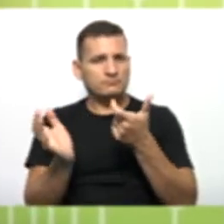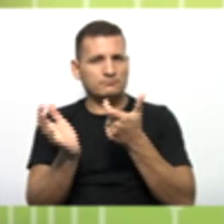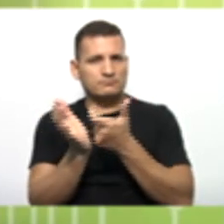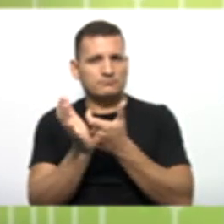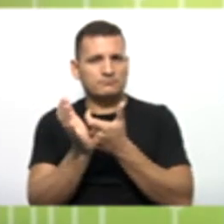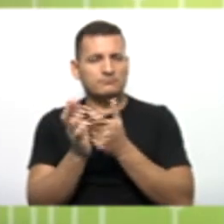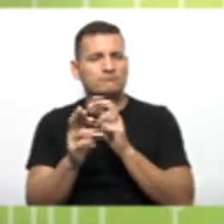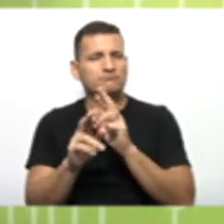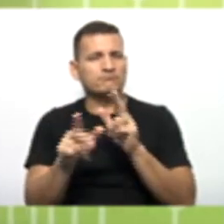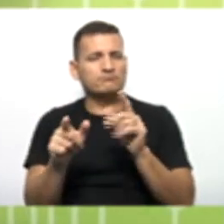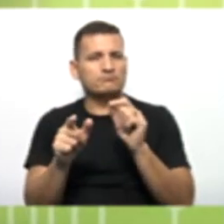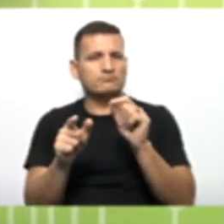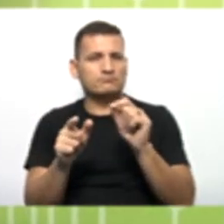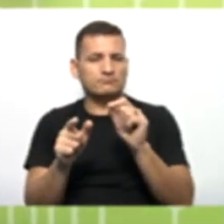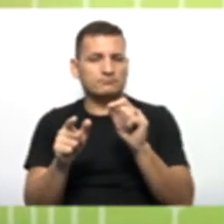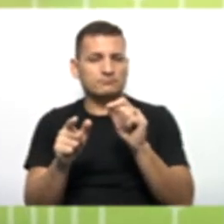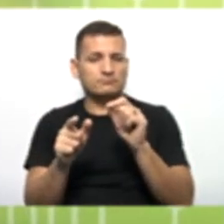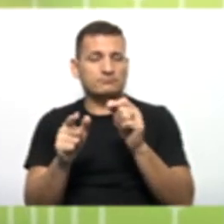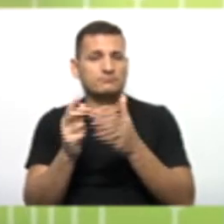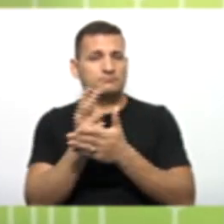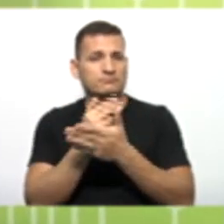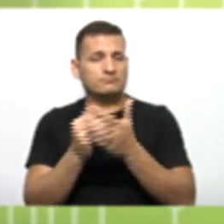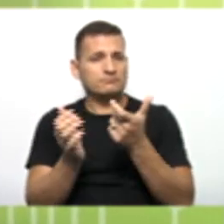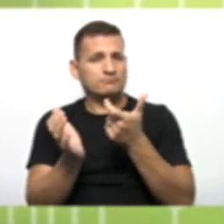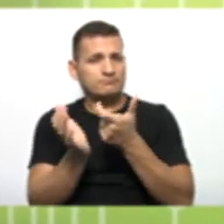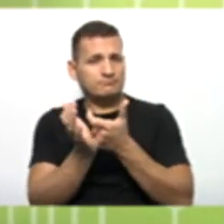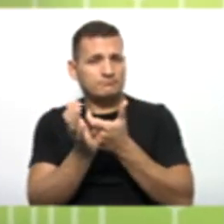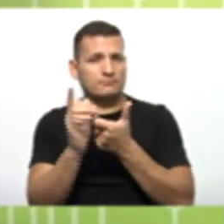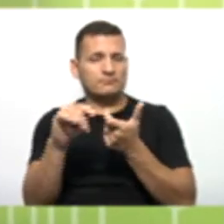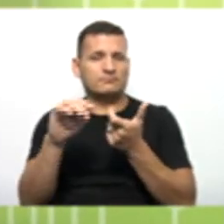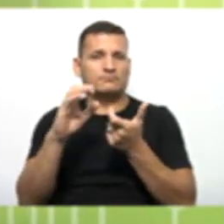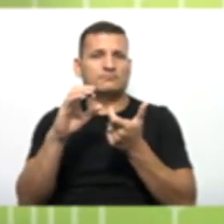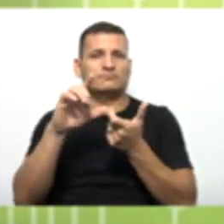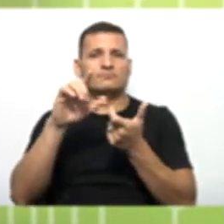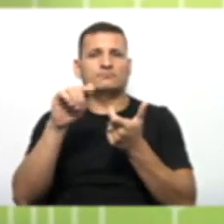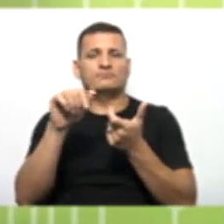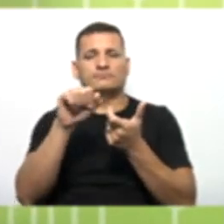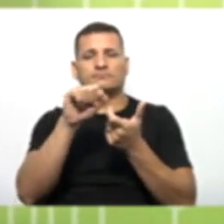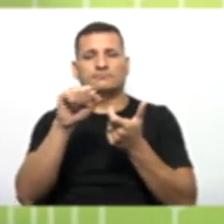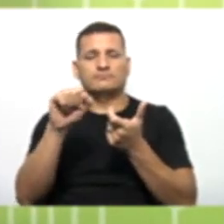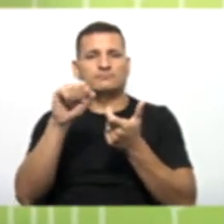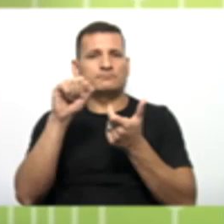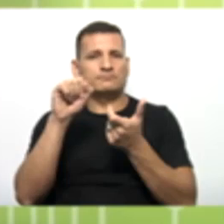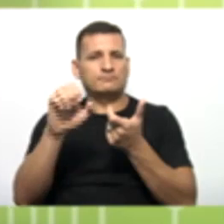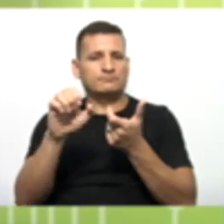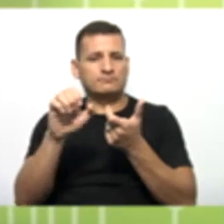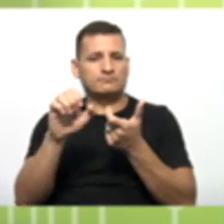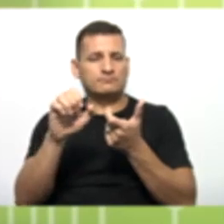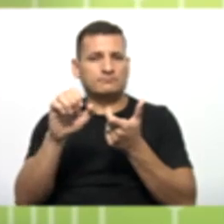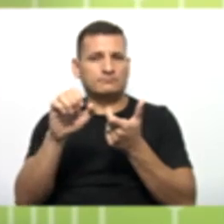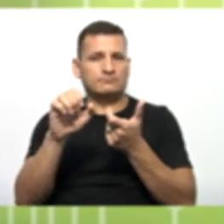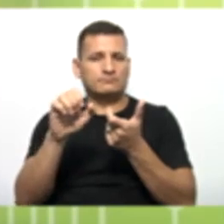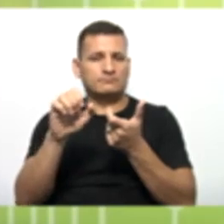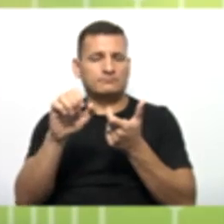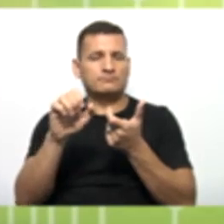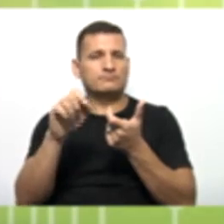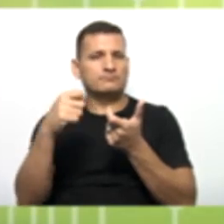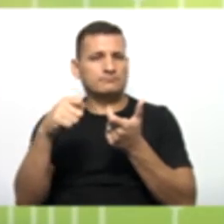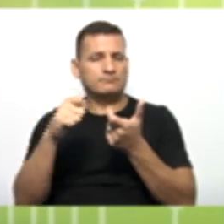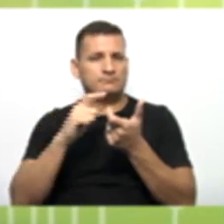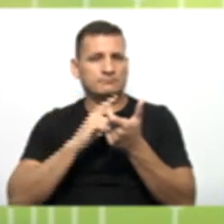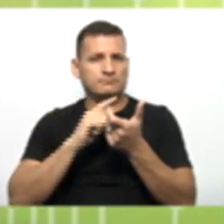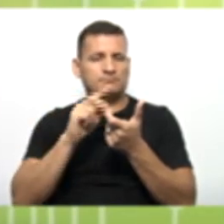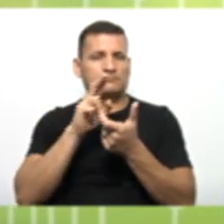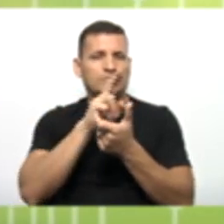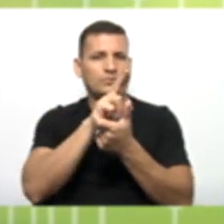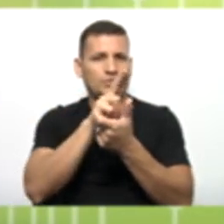diferencia do quê? Que o diagrama de classe tem que ter classe. O que é uma classe? Gente, ó, uma classe, ela tem que ter o seu